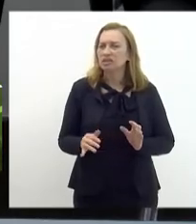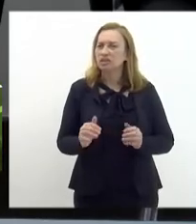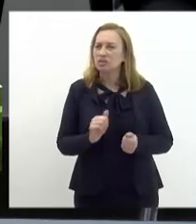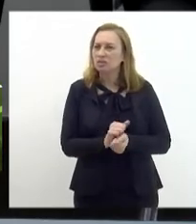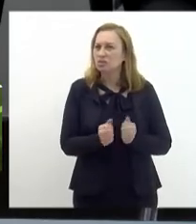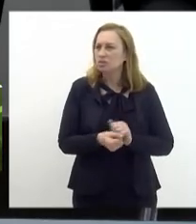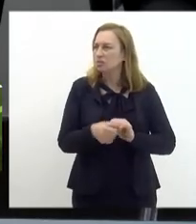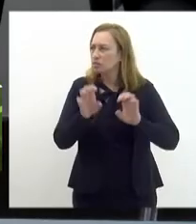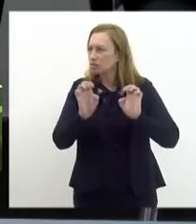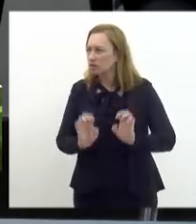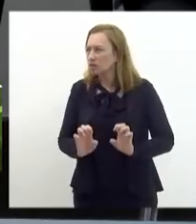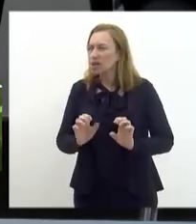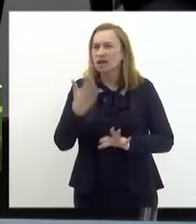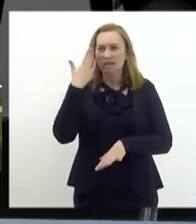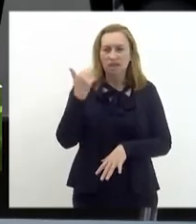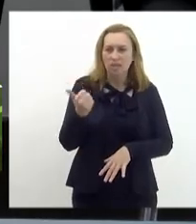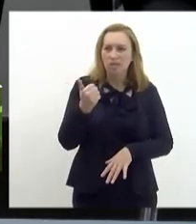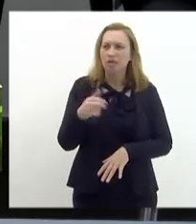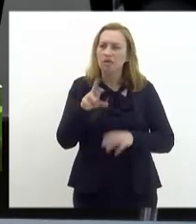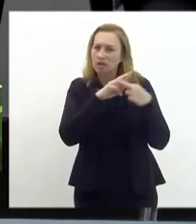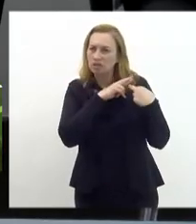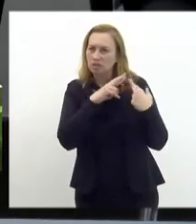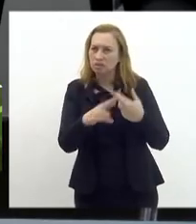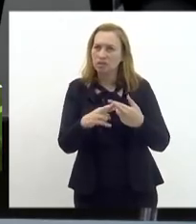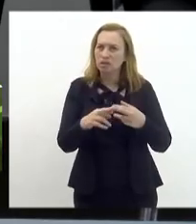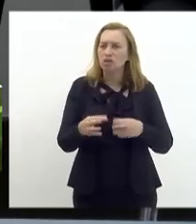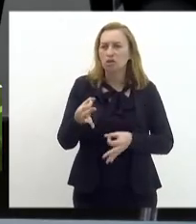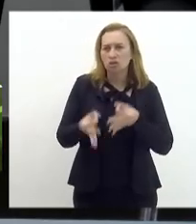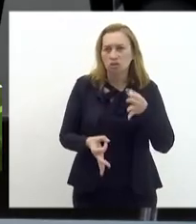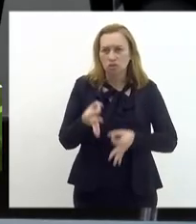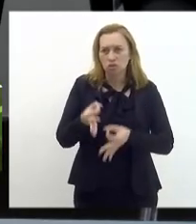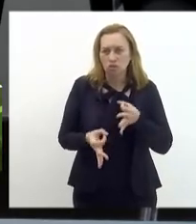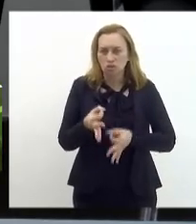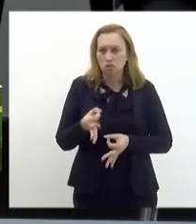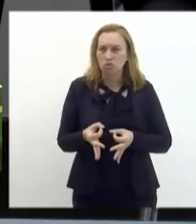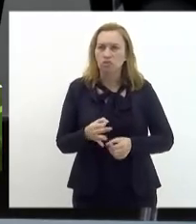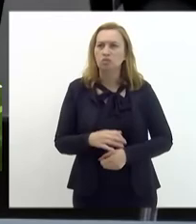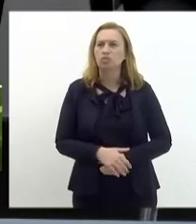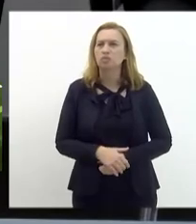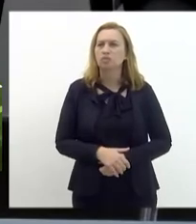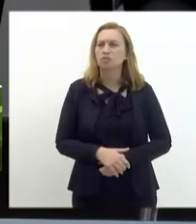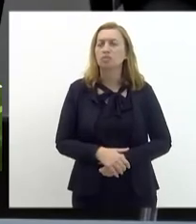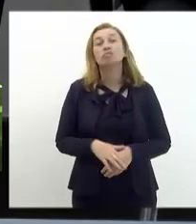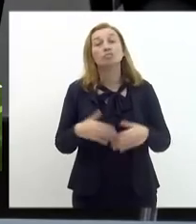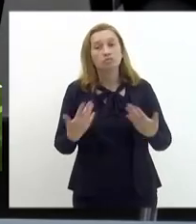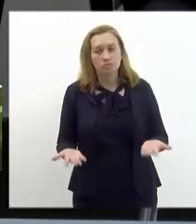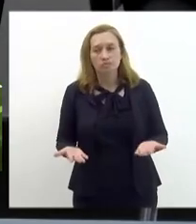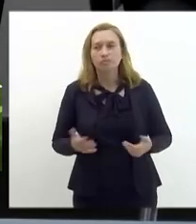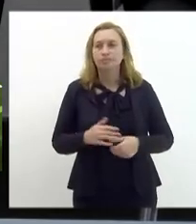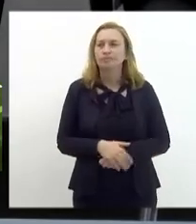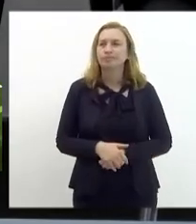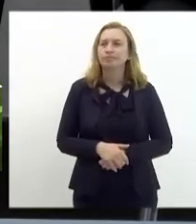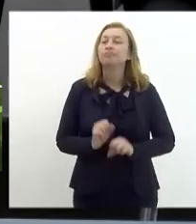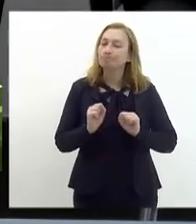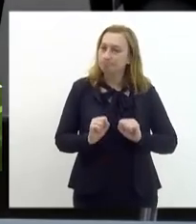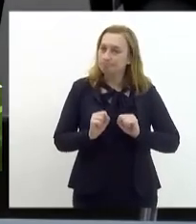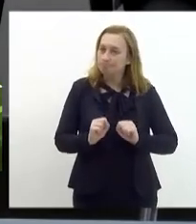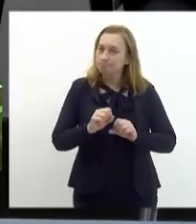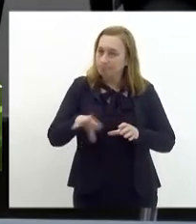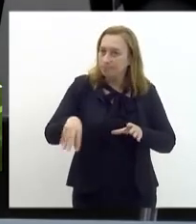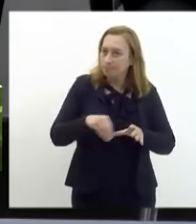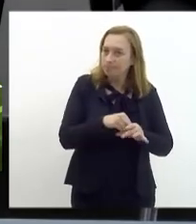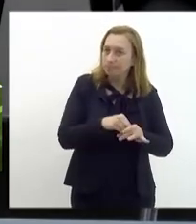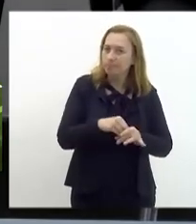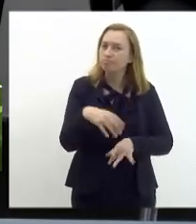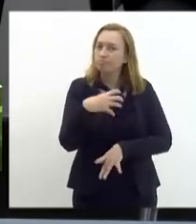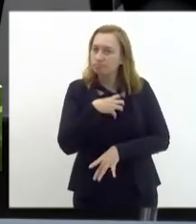lei anticorrupção tem aquela responsabilização judicial que tem um caráter indenizatório. Então, se caso pudesse ser acrescido algo